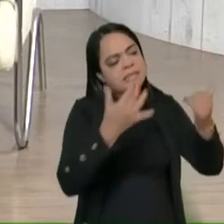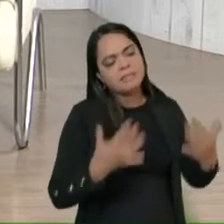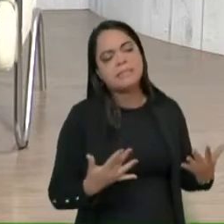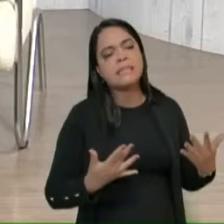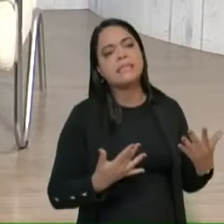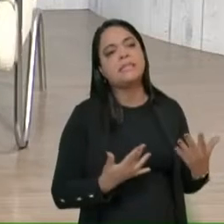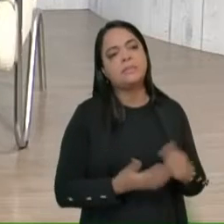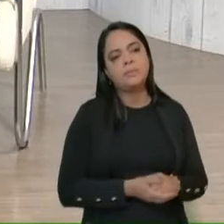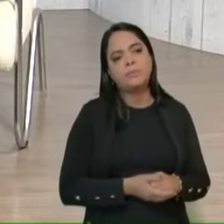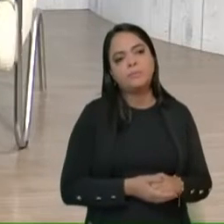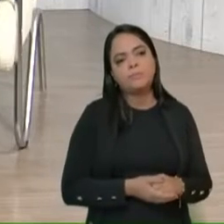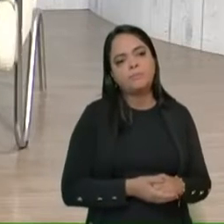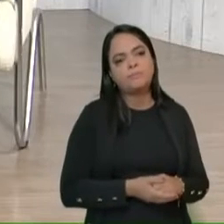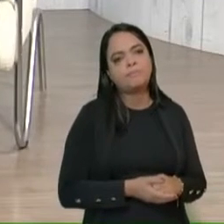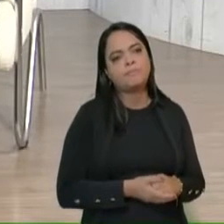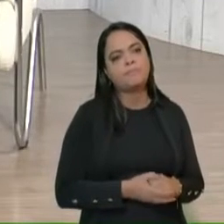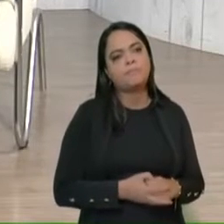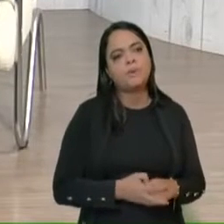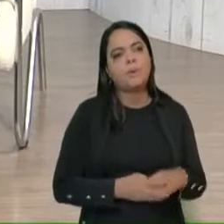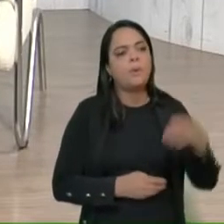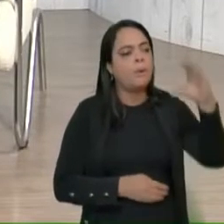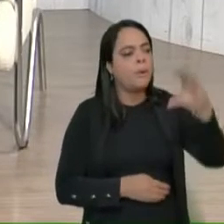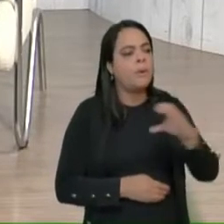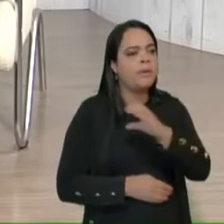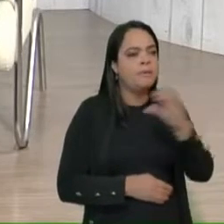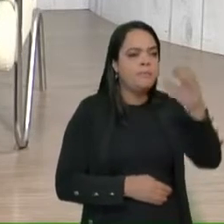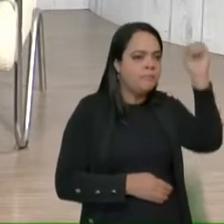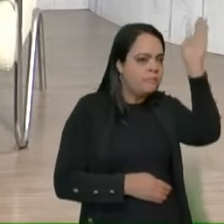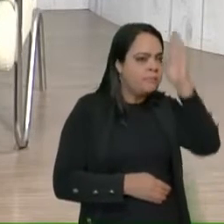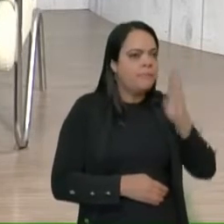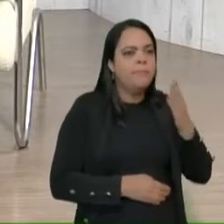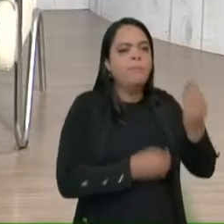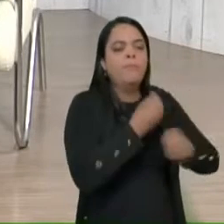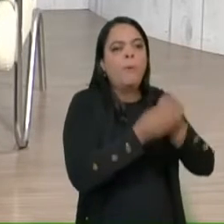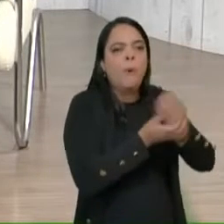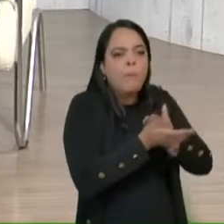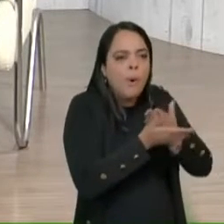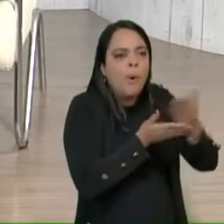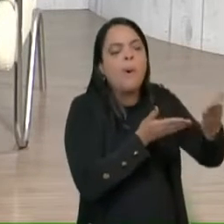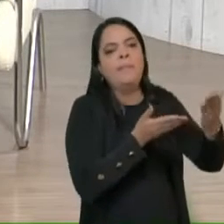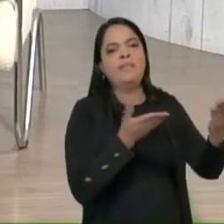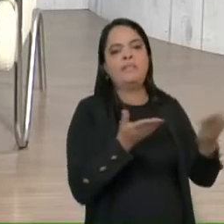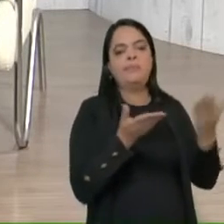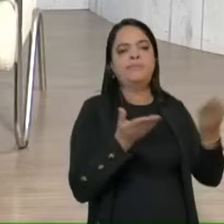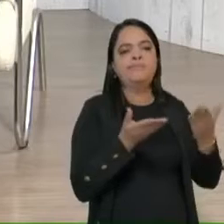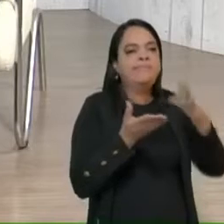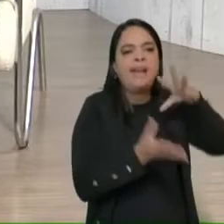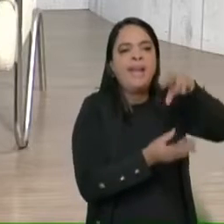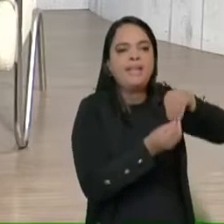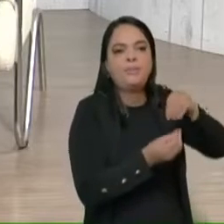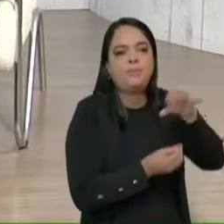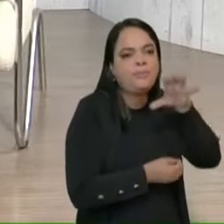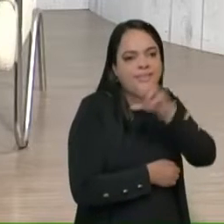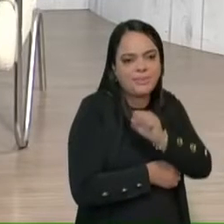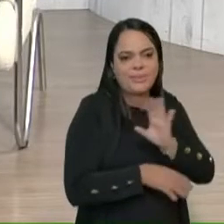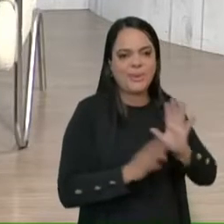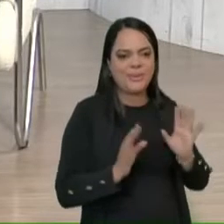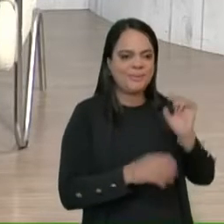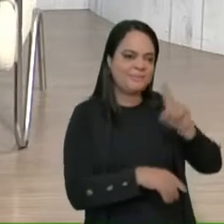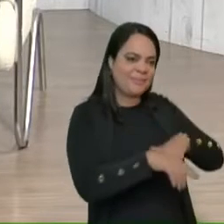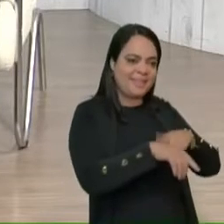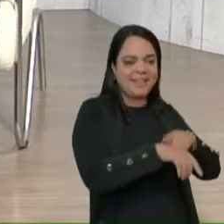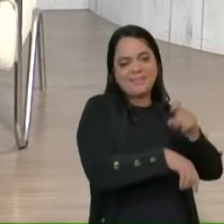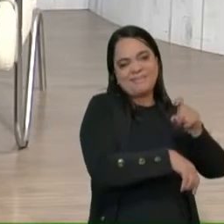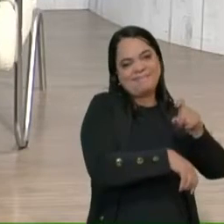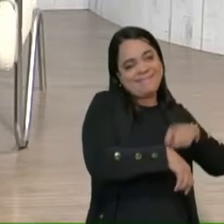eh sobre o catolicismo no Brasil como que começou a gente um um breve histórico né porque em poucos minutos